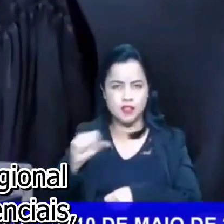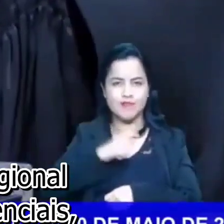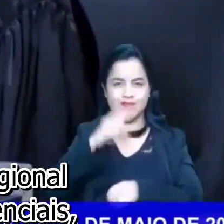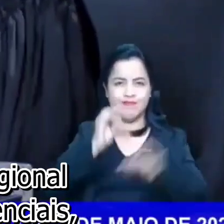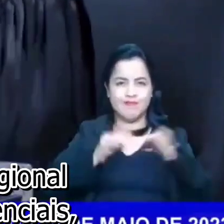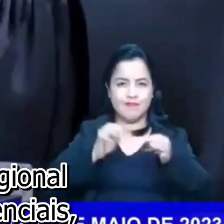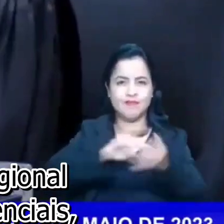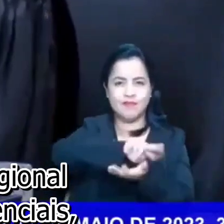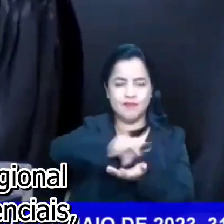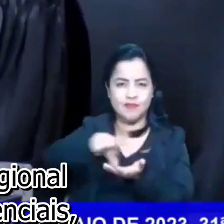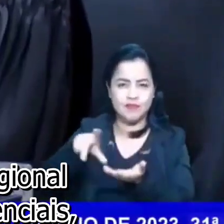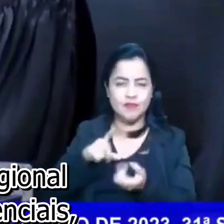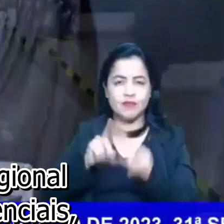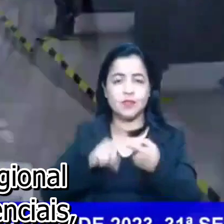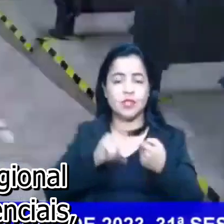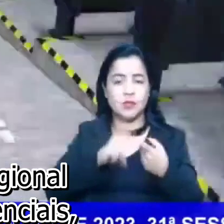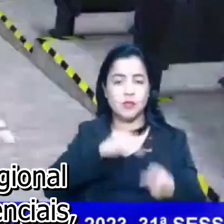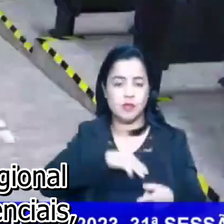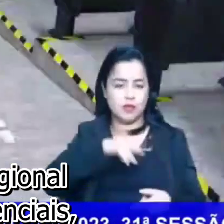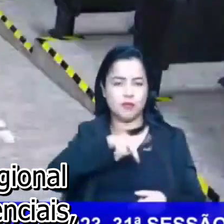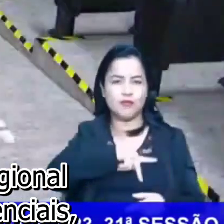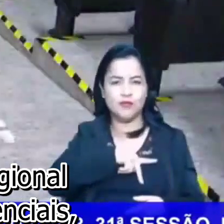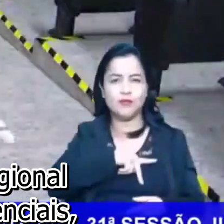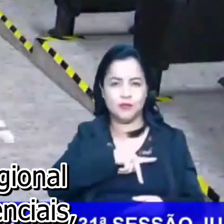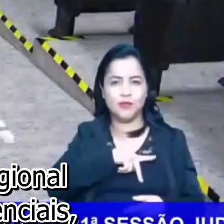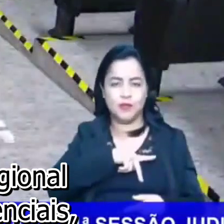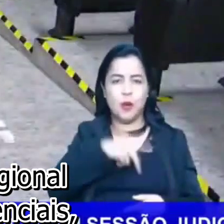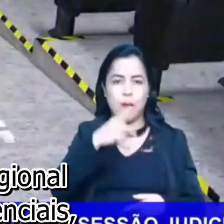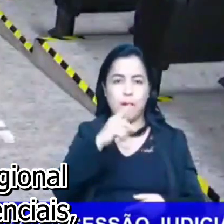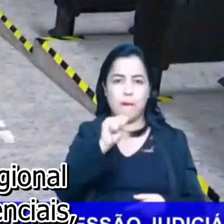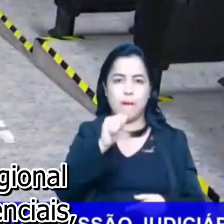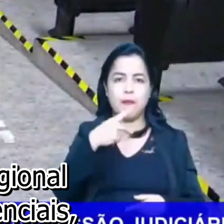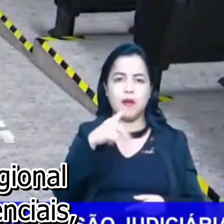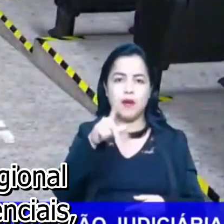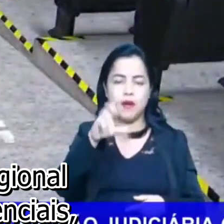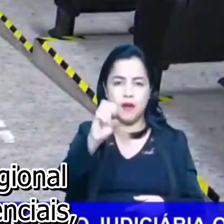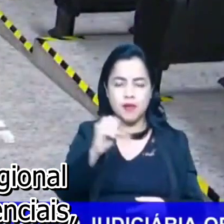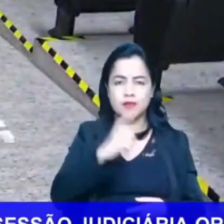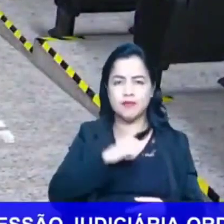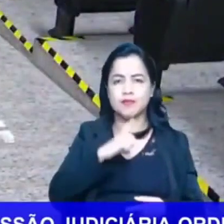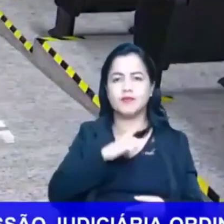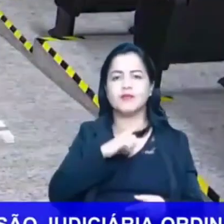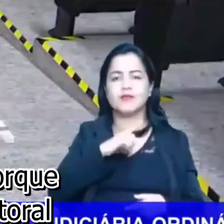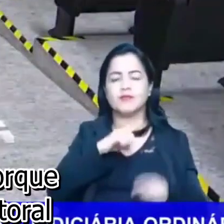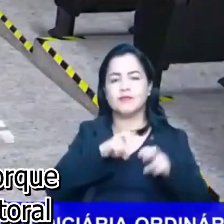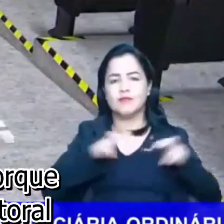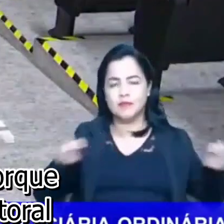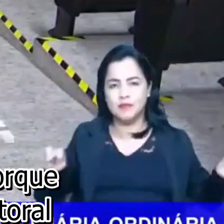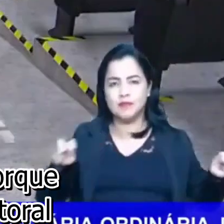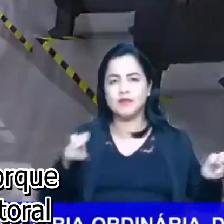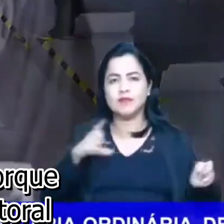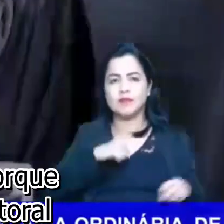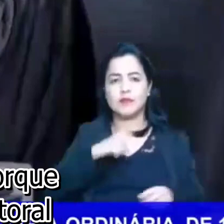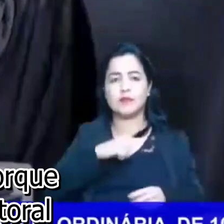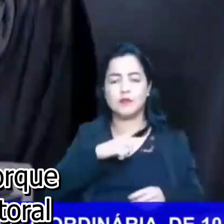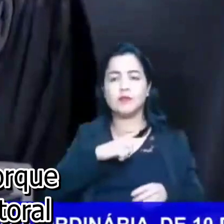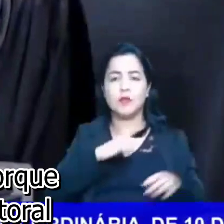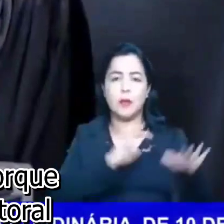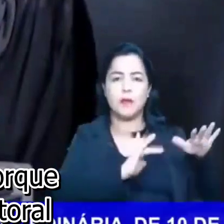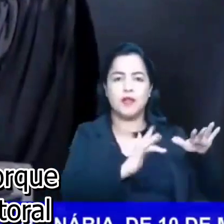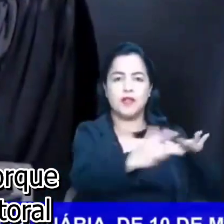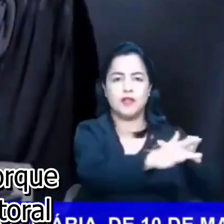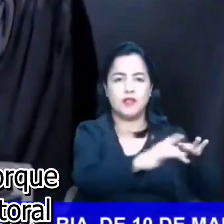o doutor Pablo, que é nosso procurador regional eleitoral, juntamente comigo, estamos presenciais e por via remota,